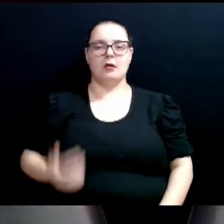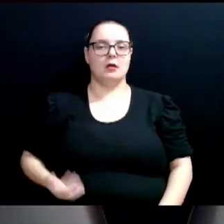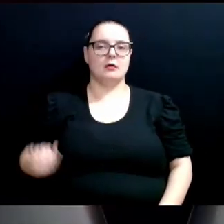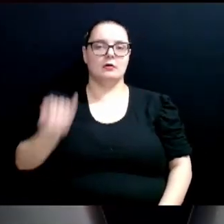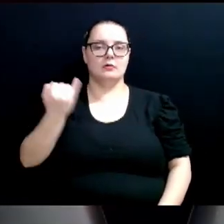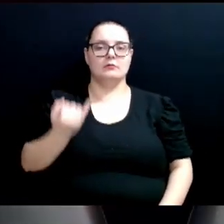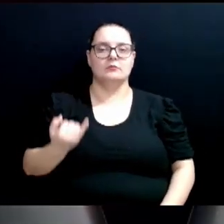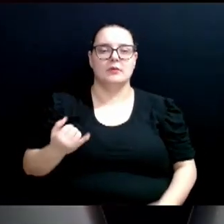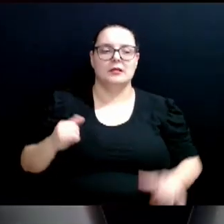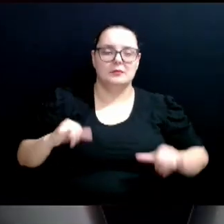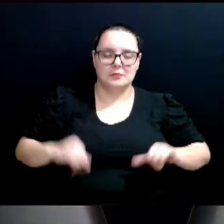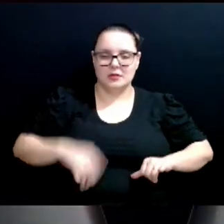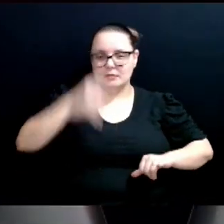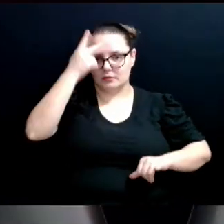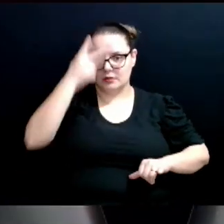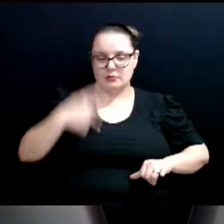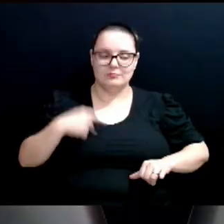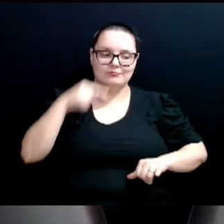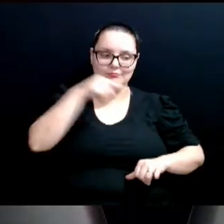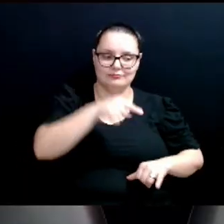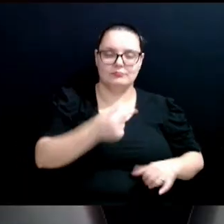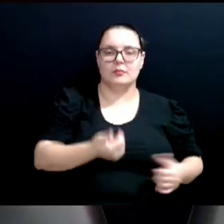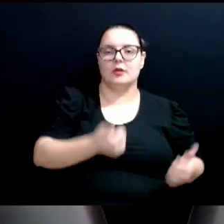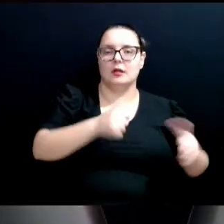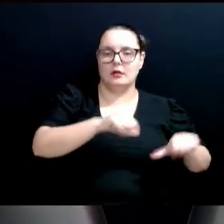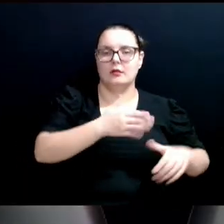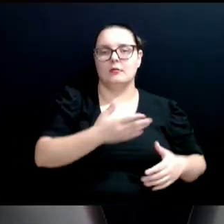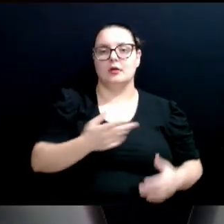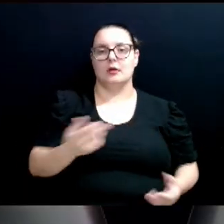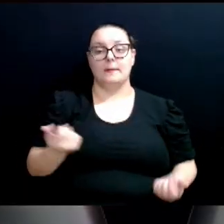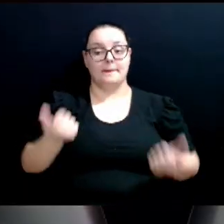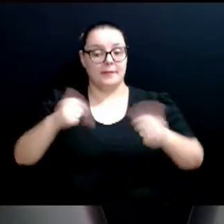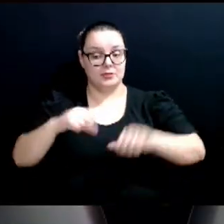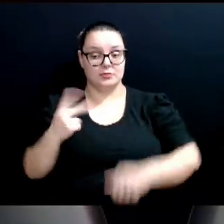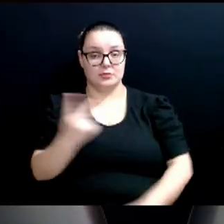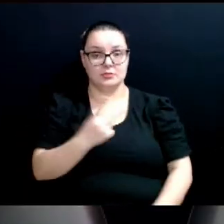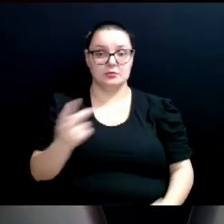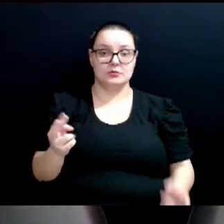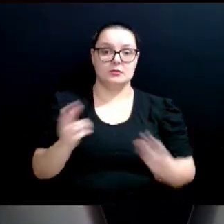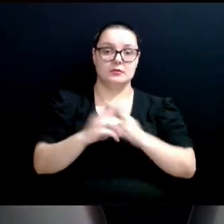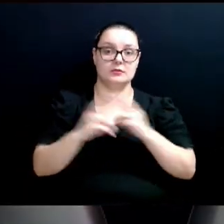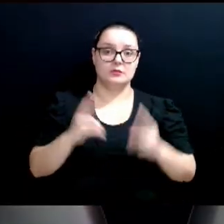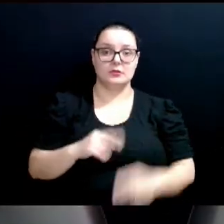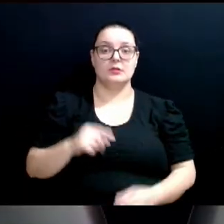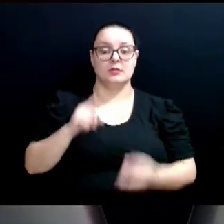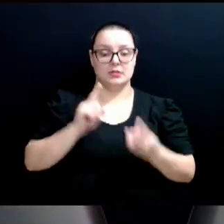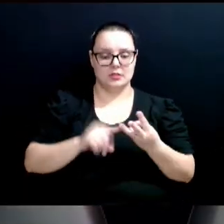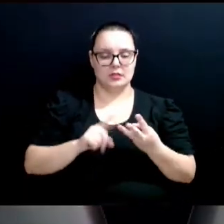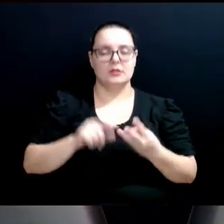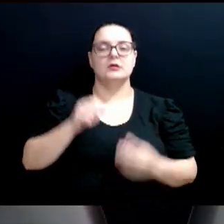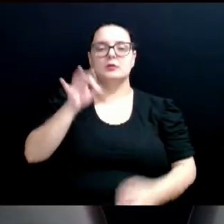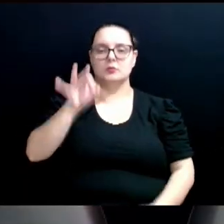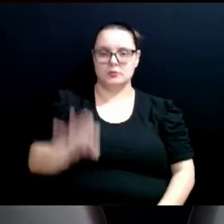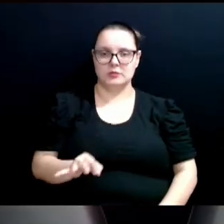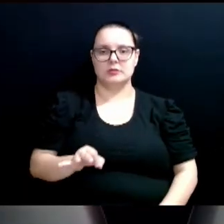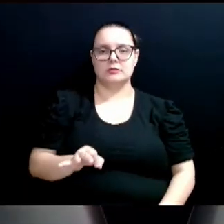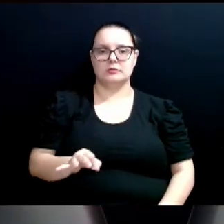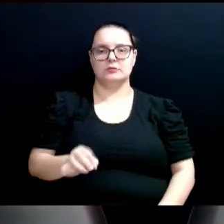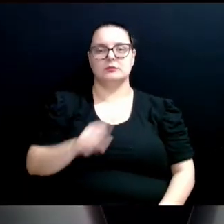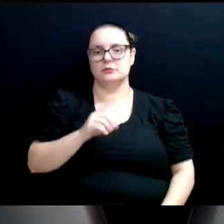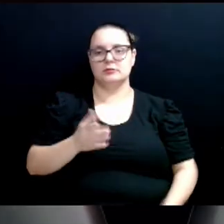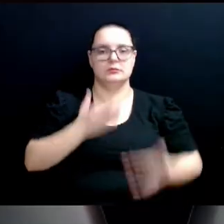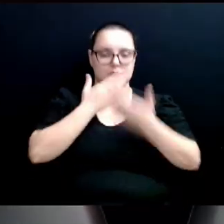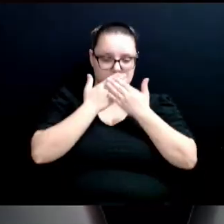outro, porque isso traz prejuízo para as 2 das relações. E é onde vem a assertividade, da gente não se calar ou se calar no